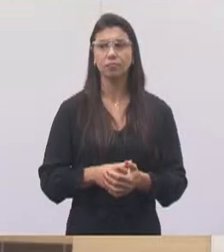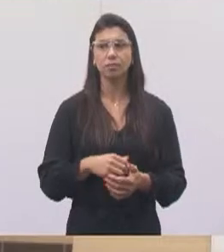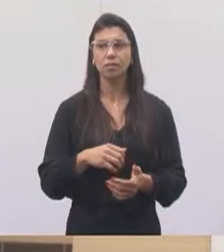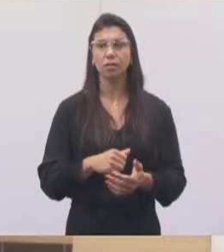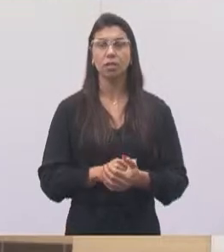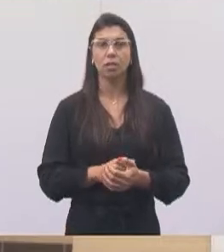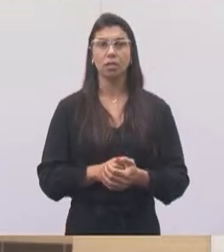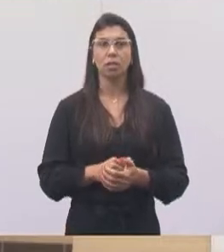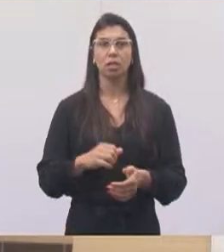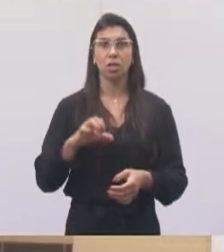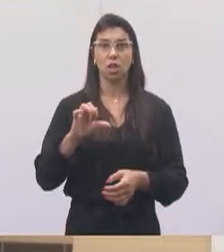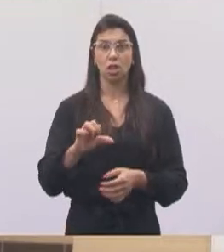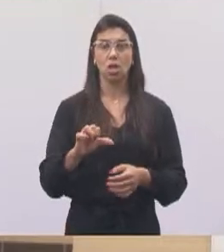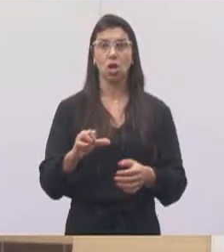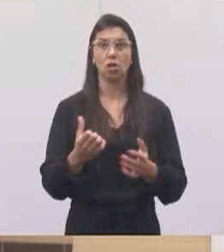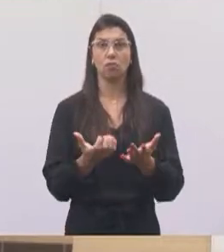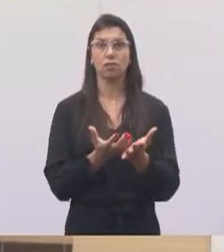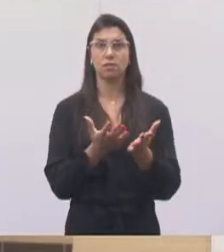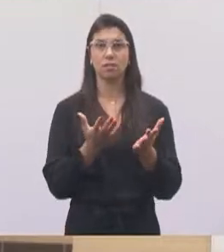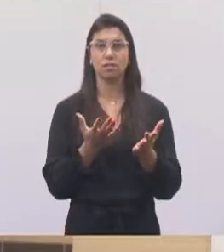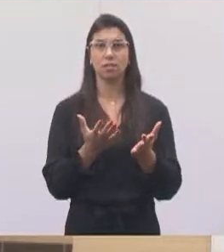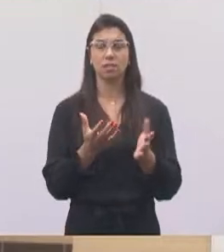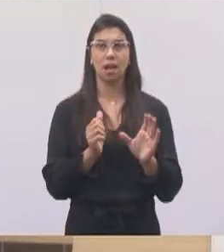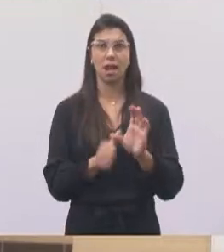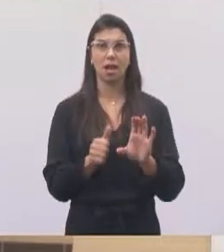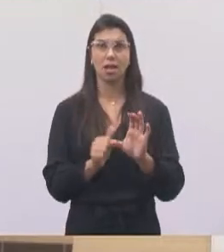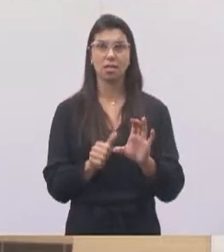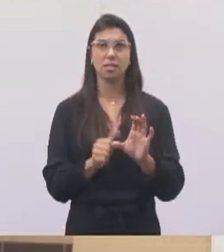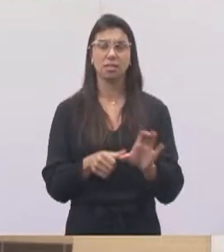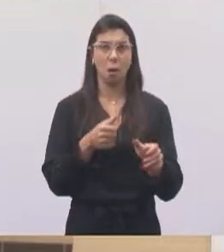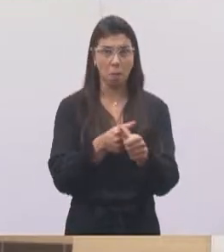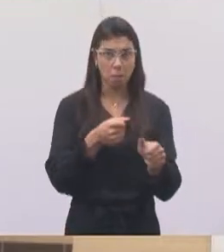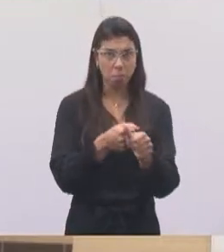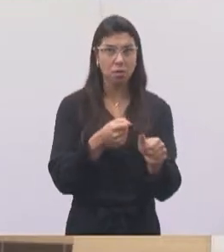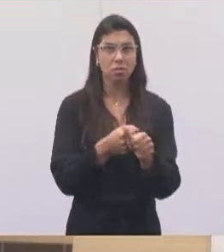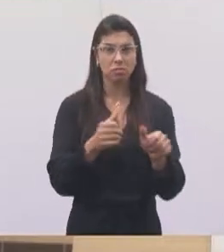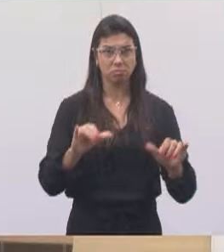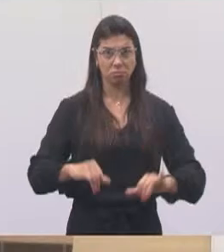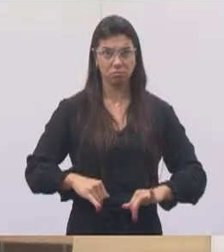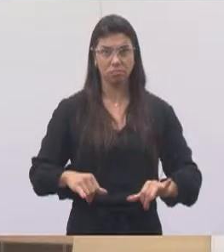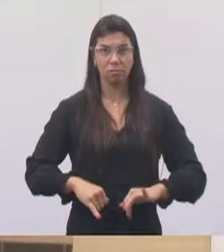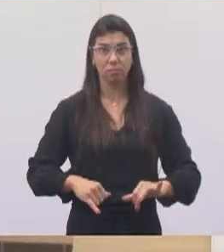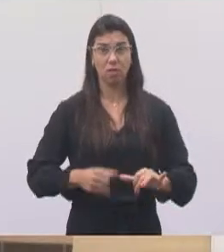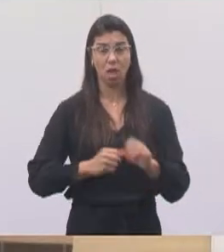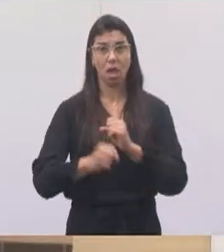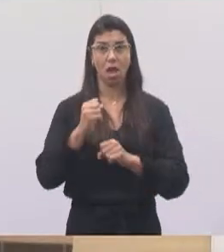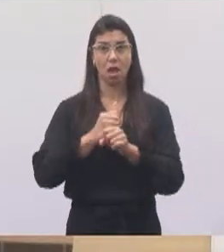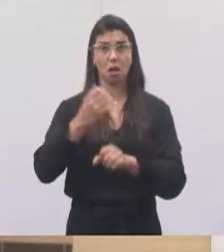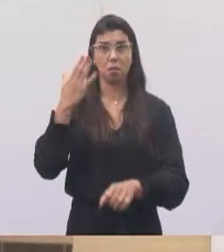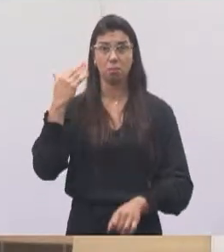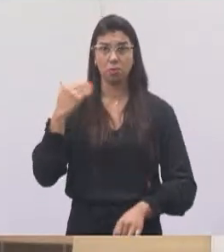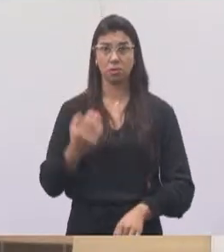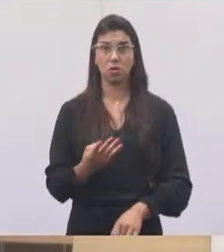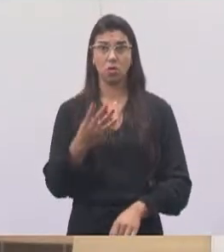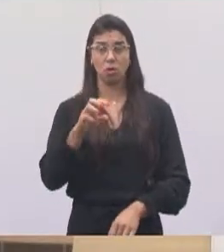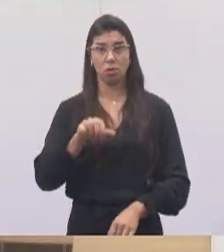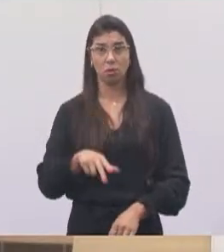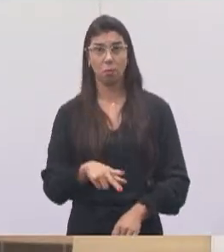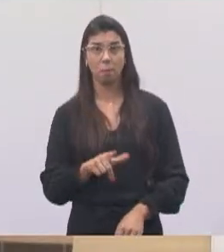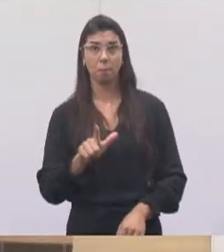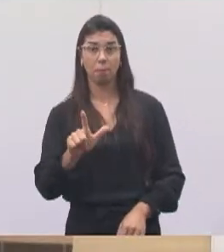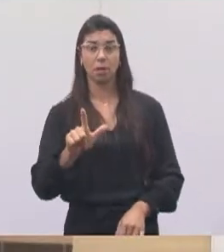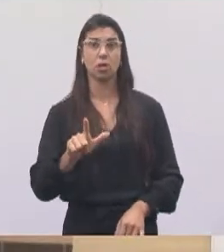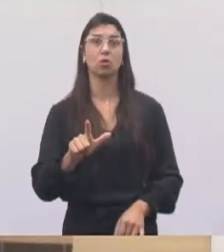vive em países onde a prática da sua religião é proibida e perseguida. Só no ano passado, ao menos 4.000